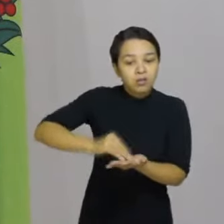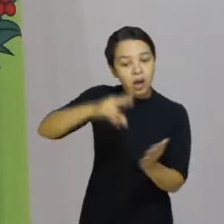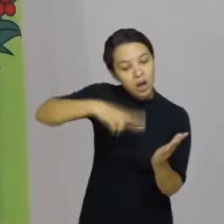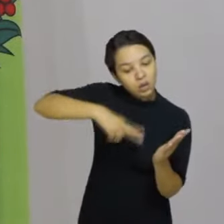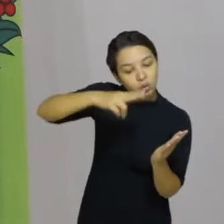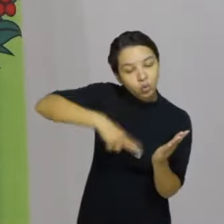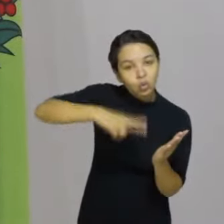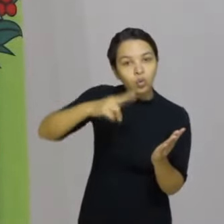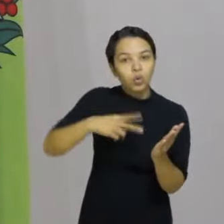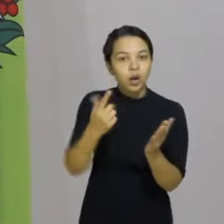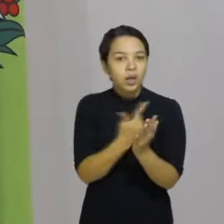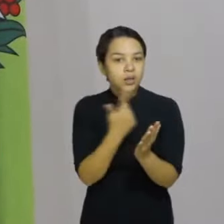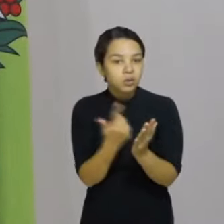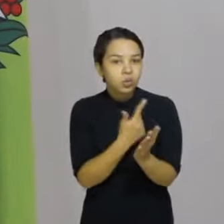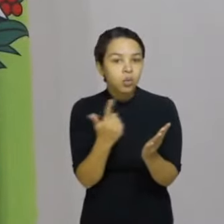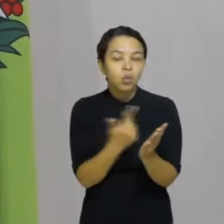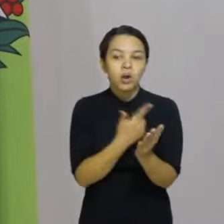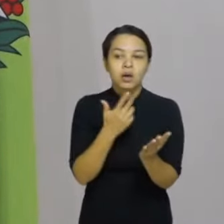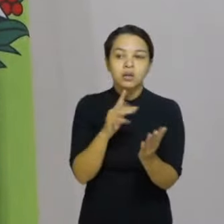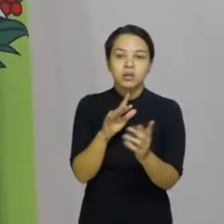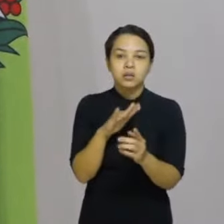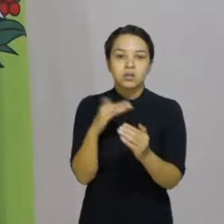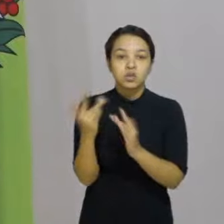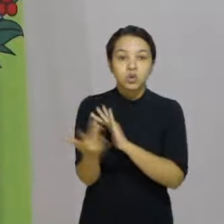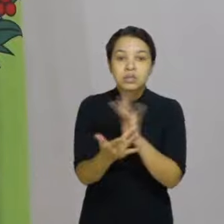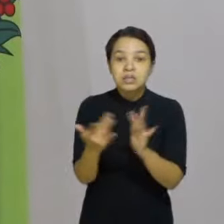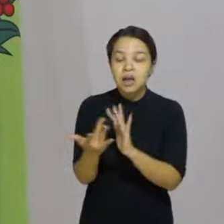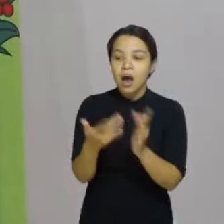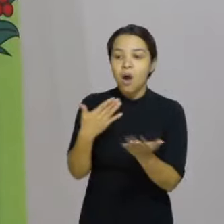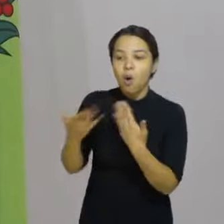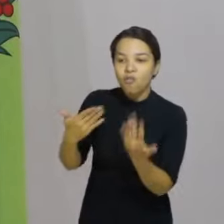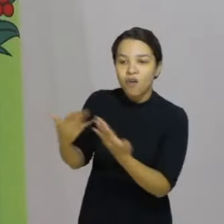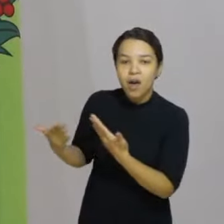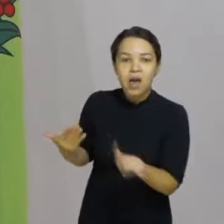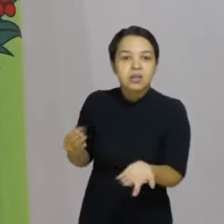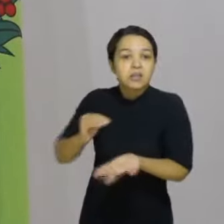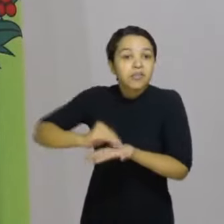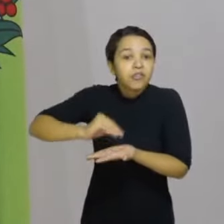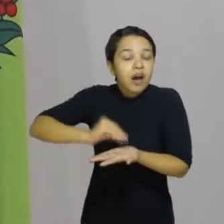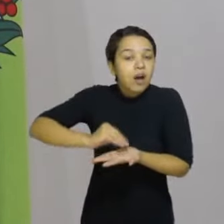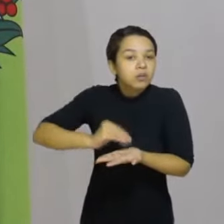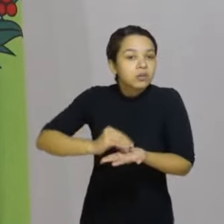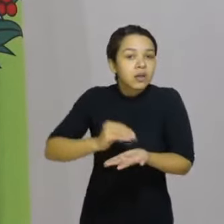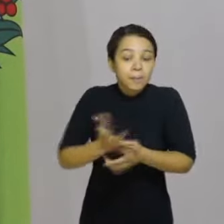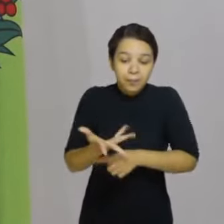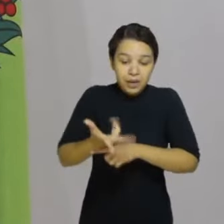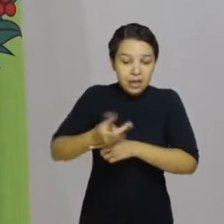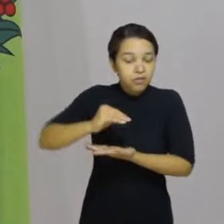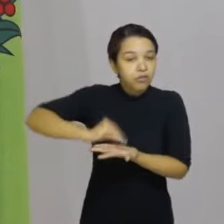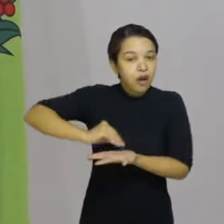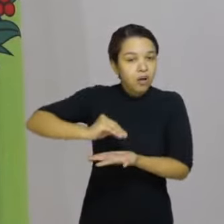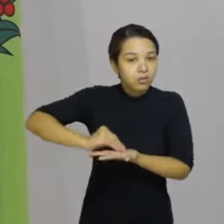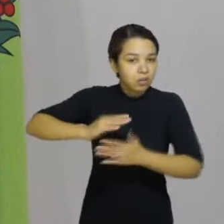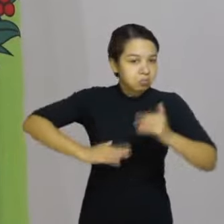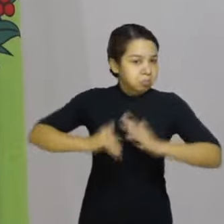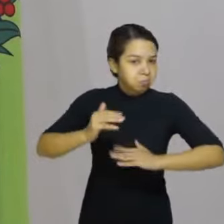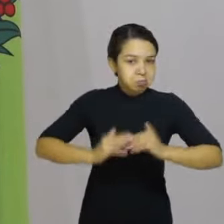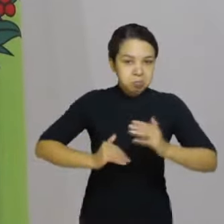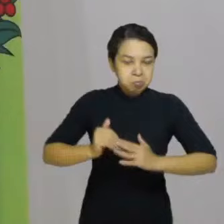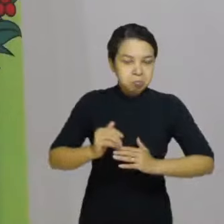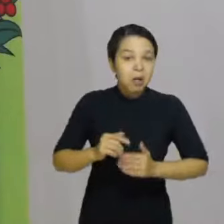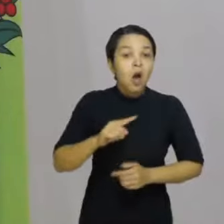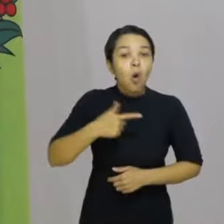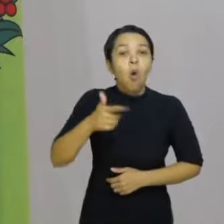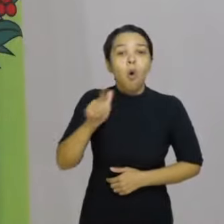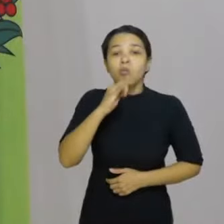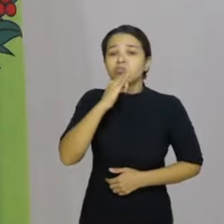menos habilidades da interação social. E o que me chamou a atenção, olha só que coisa triste, olha só que coisa triste.